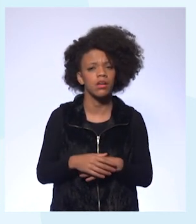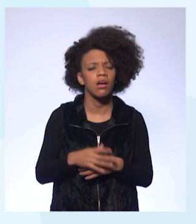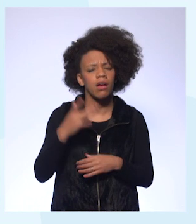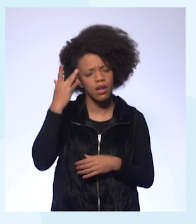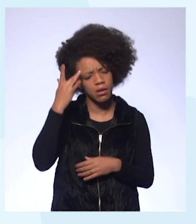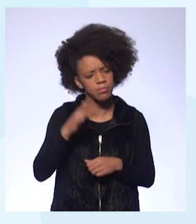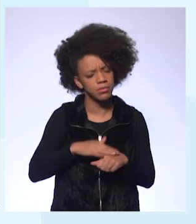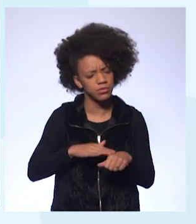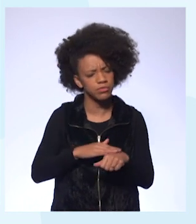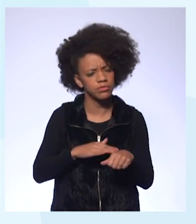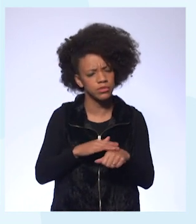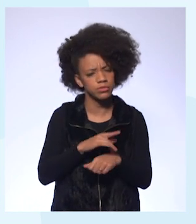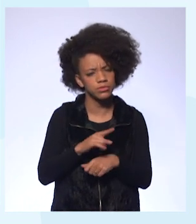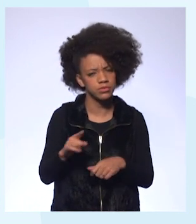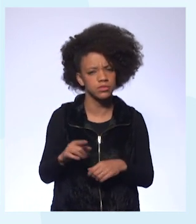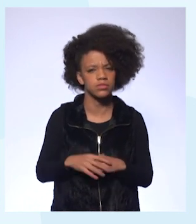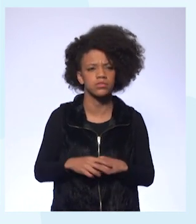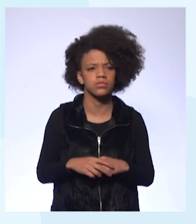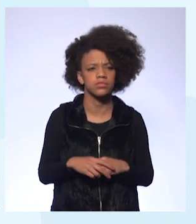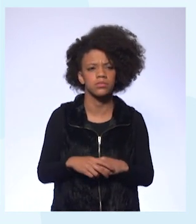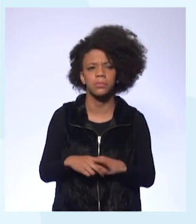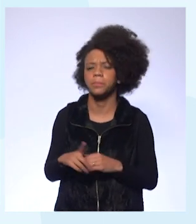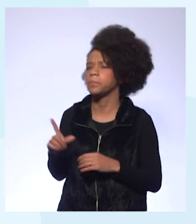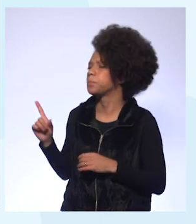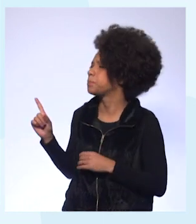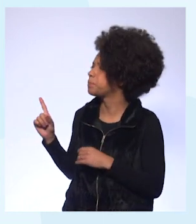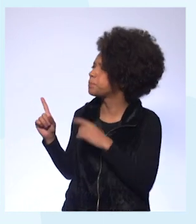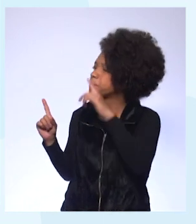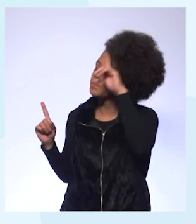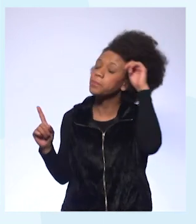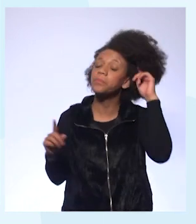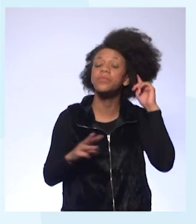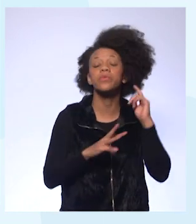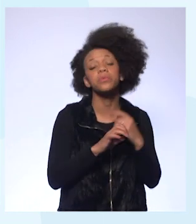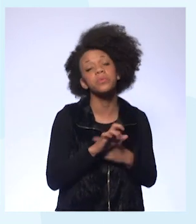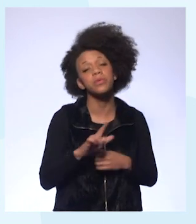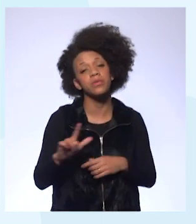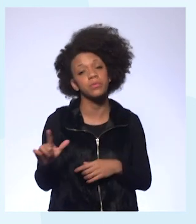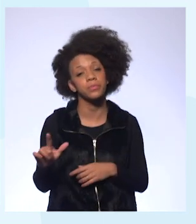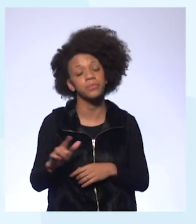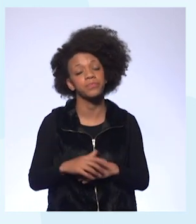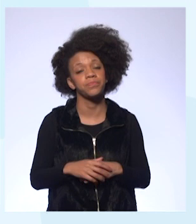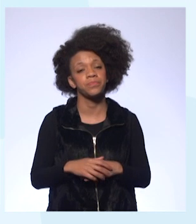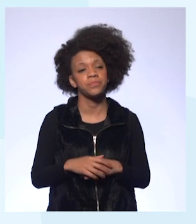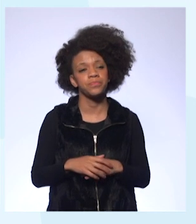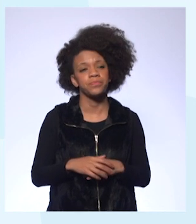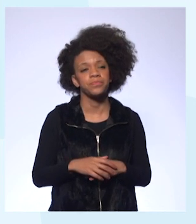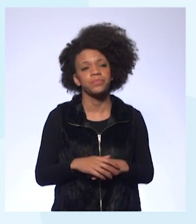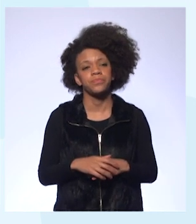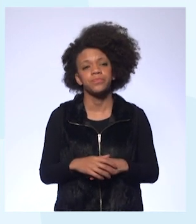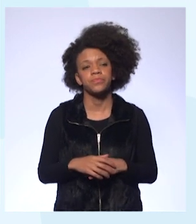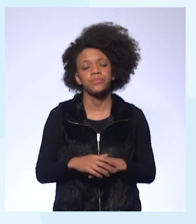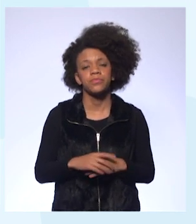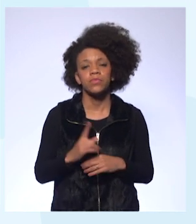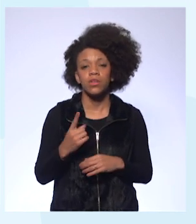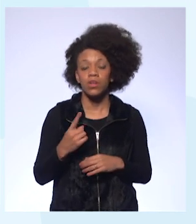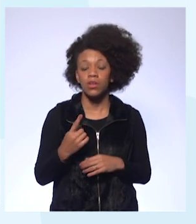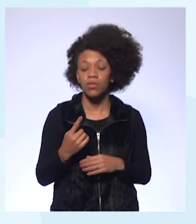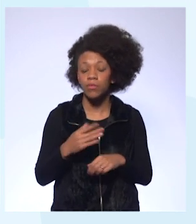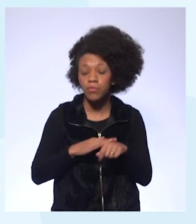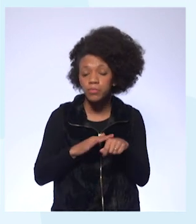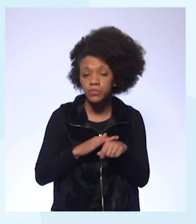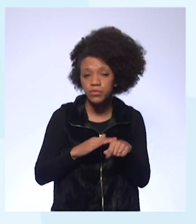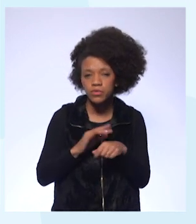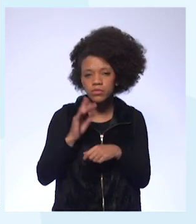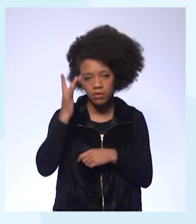amanhã e se o eu aqui ele foi para cá o forma curta isso aqui são dois elles Wheel stalk your nós vamos falar com